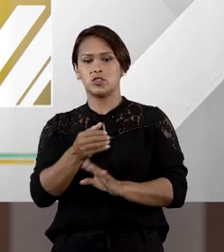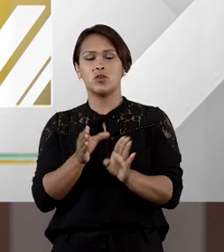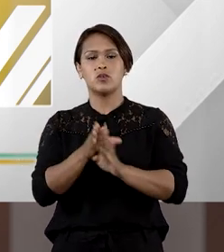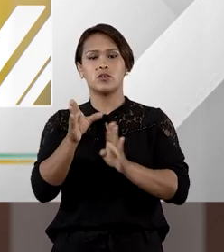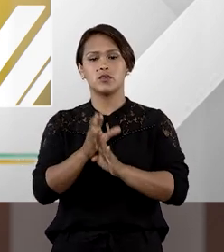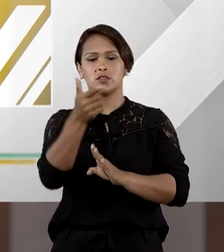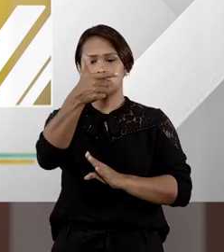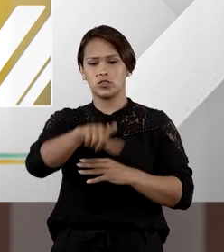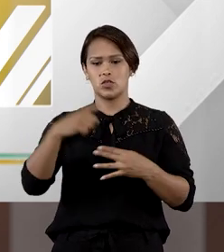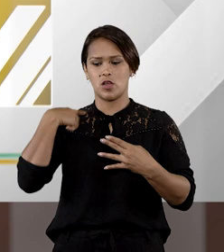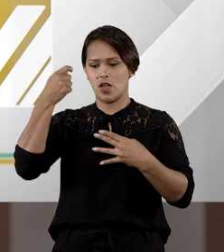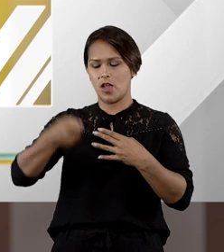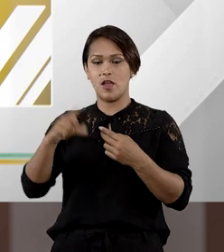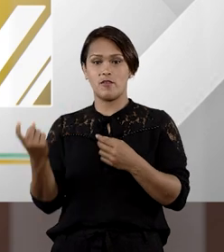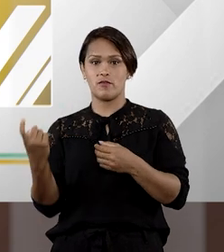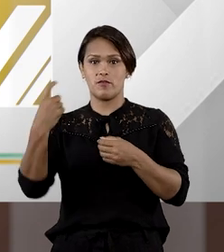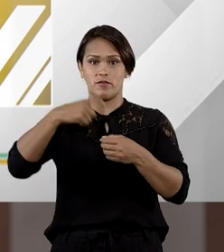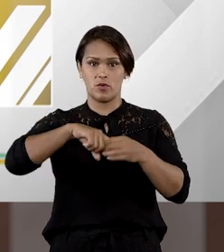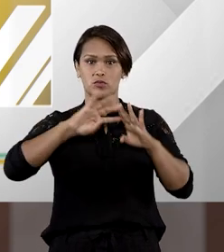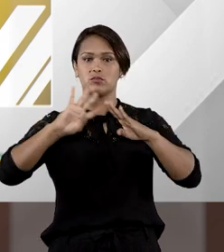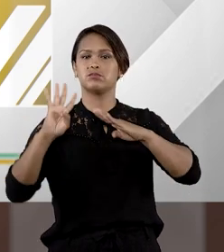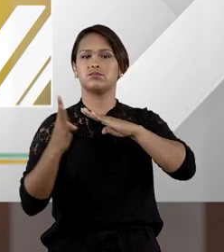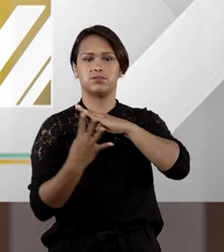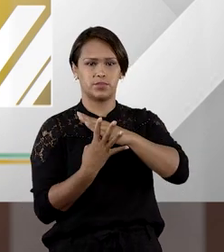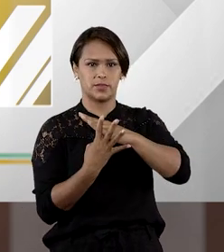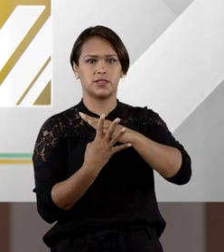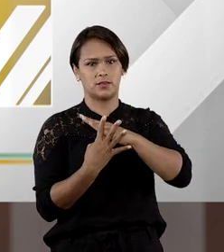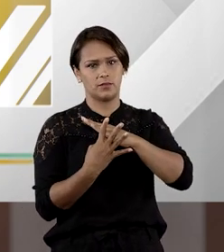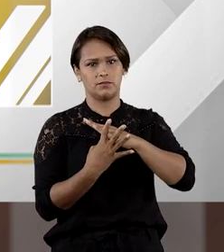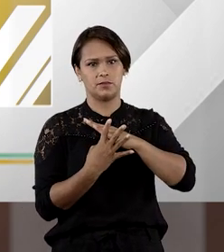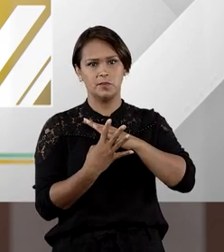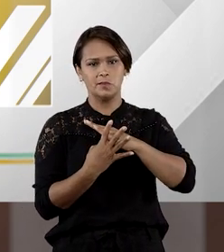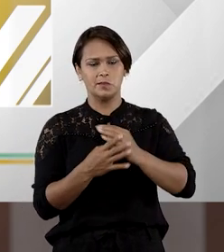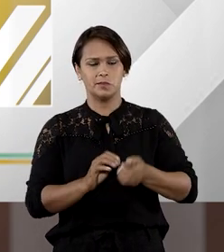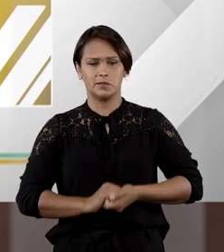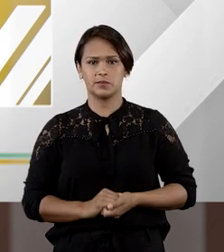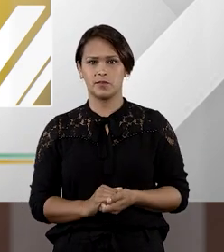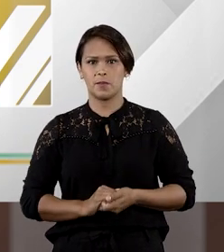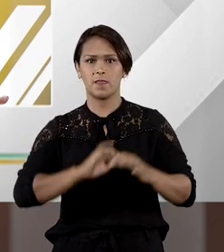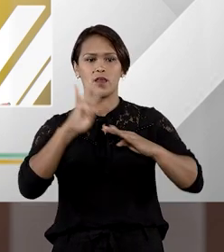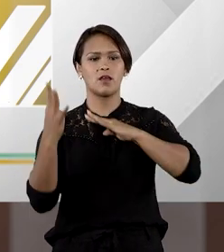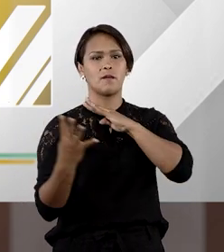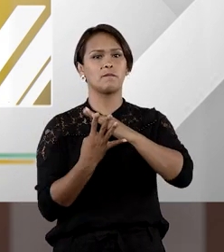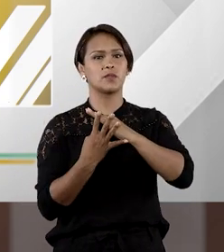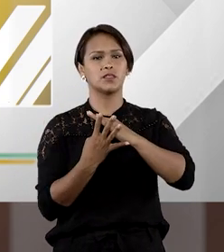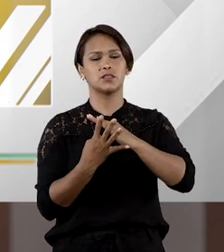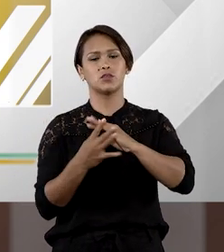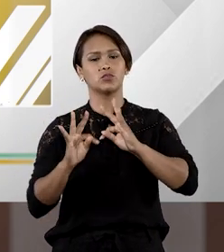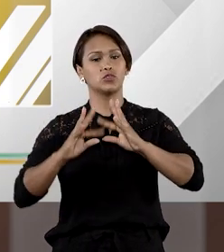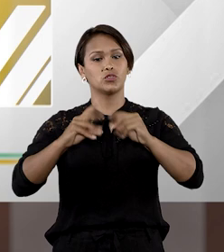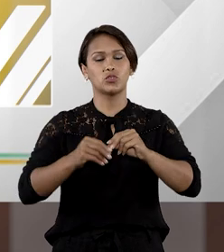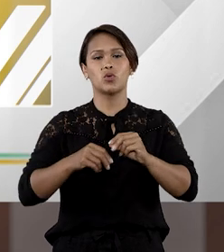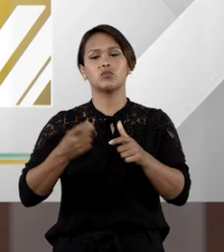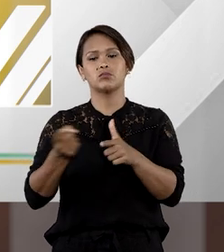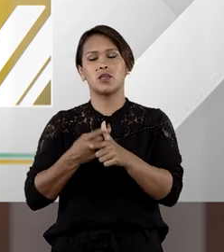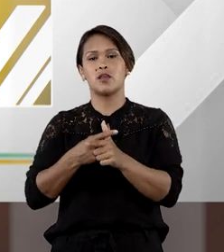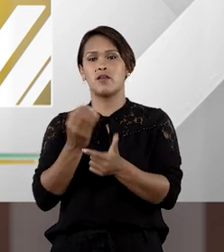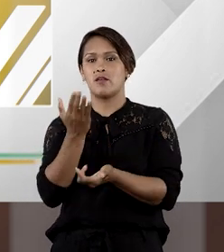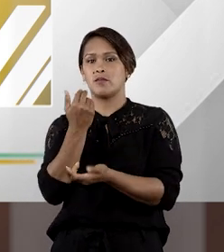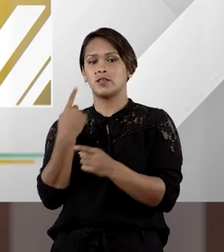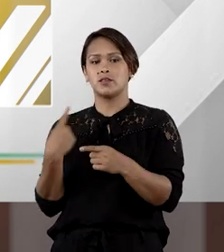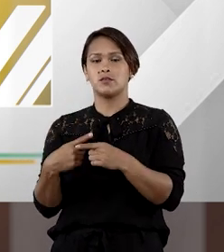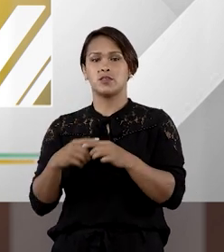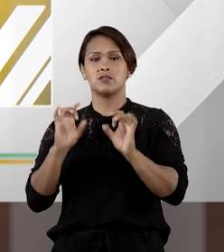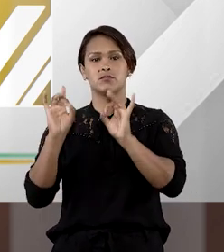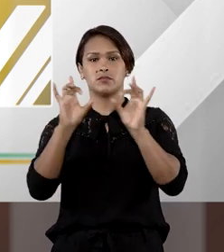orientando magistrados a voltarem agora, né, a decretar a prisão civil de devedores de pensão alimentícia,